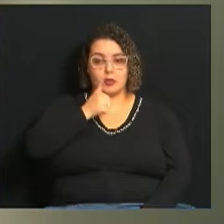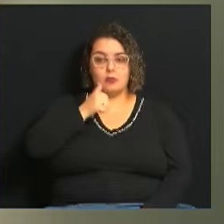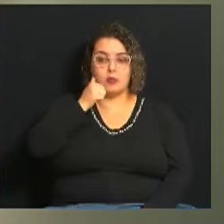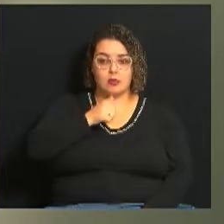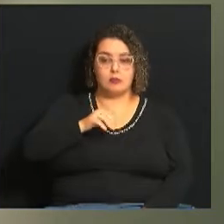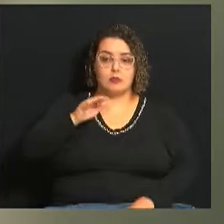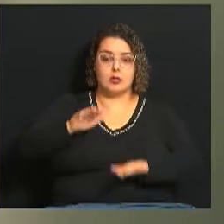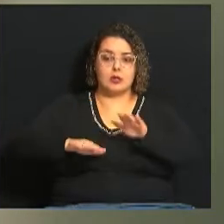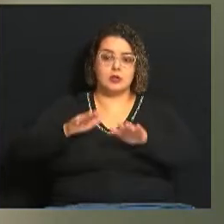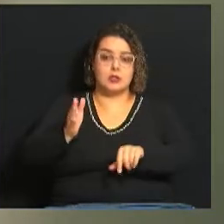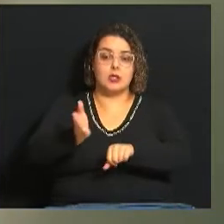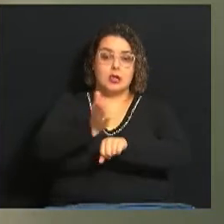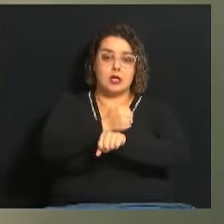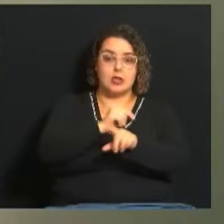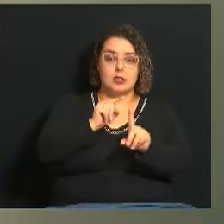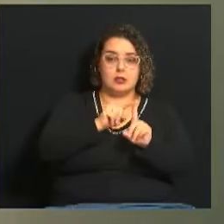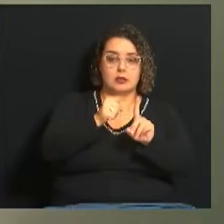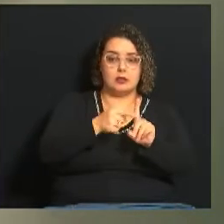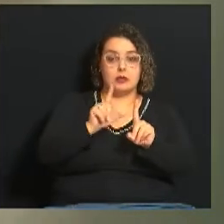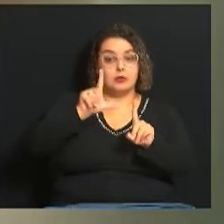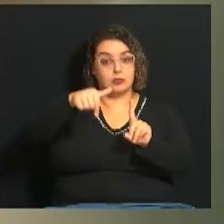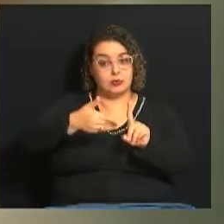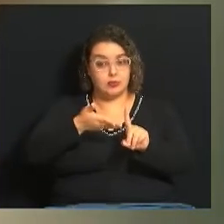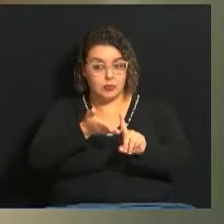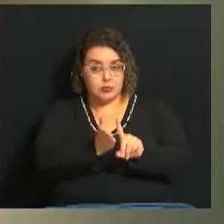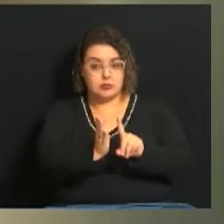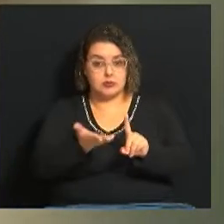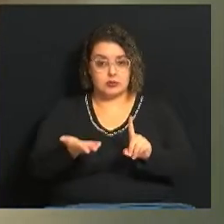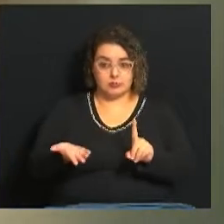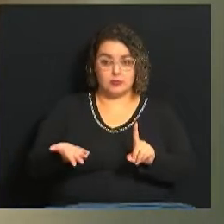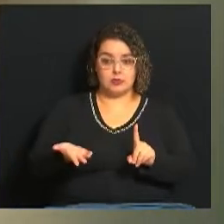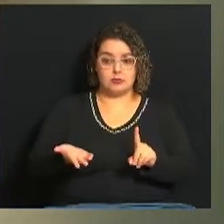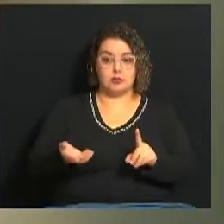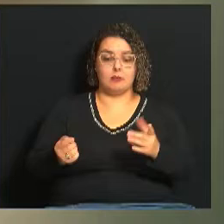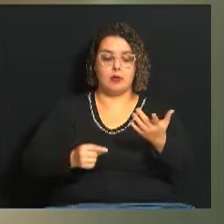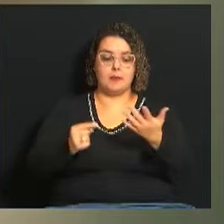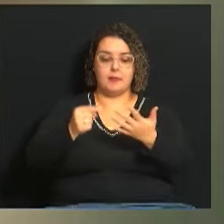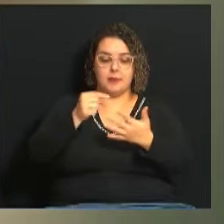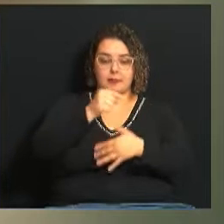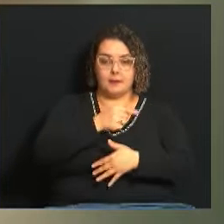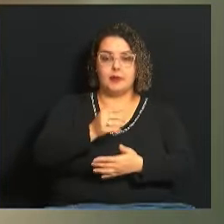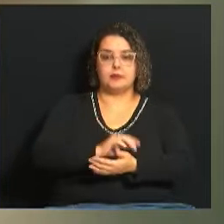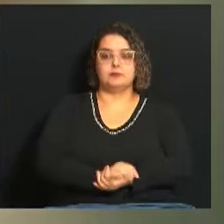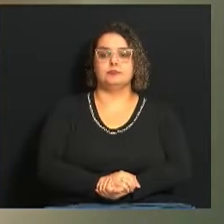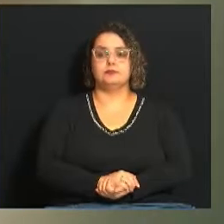vezes antes do parto e o pós-parto. Então, essa questão aí